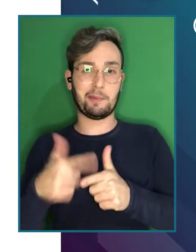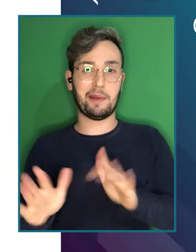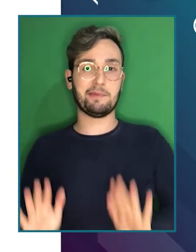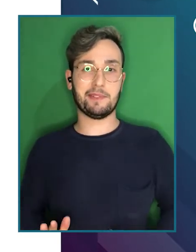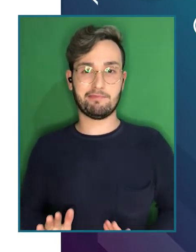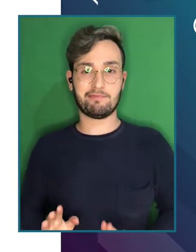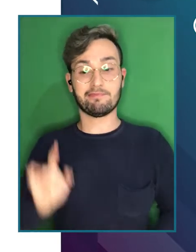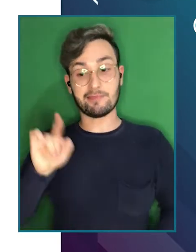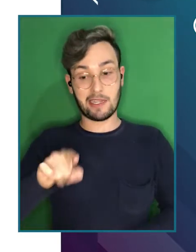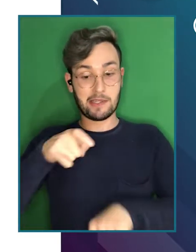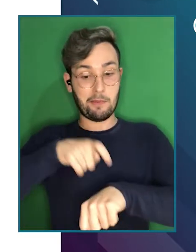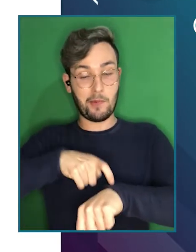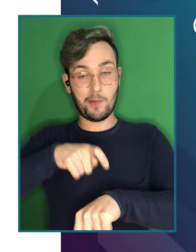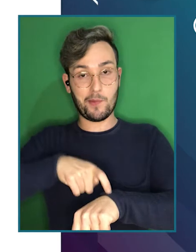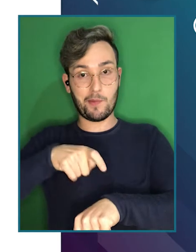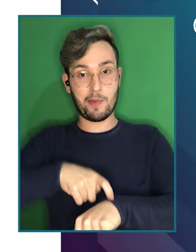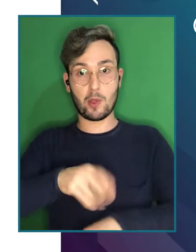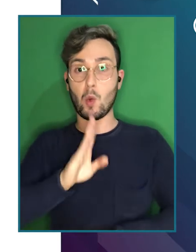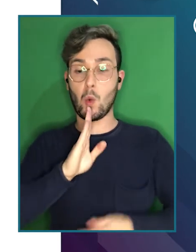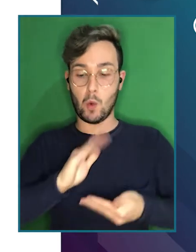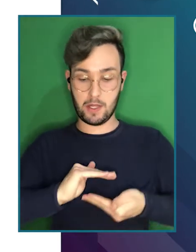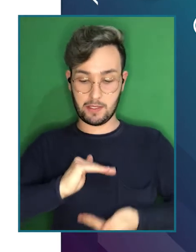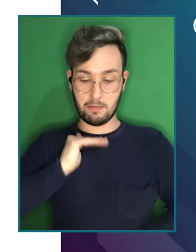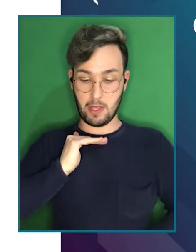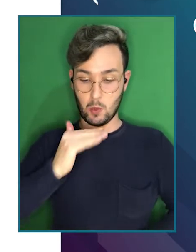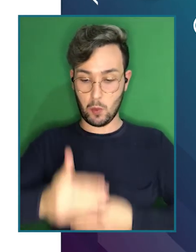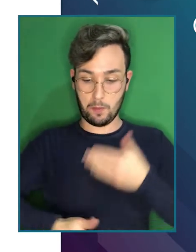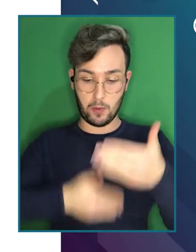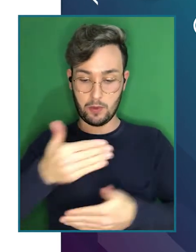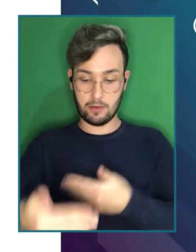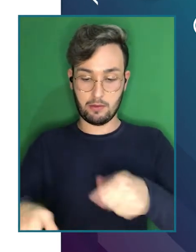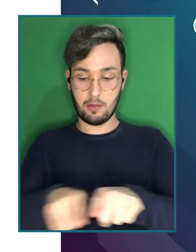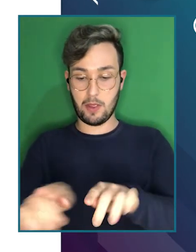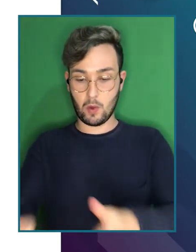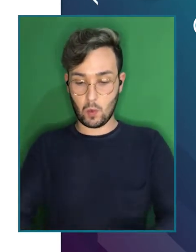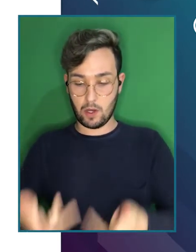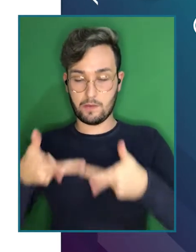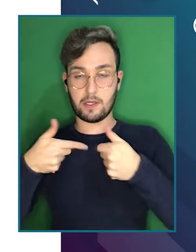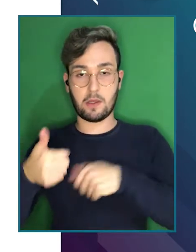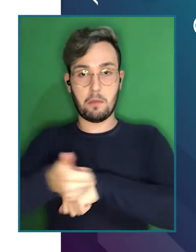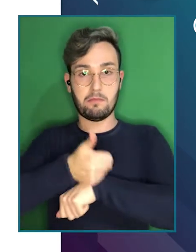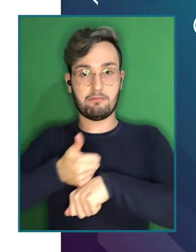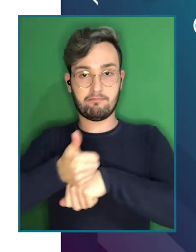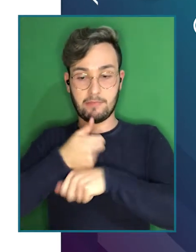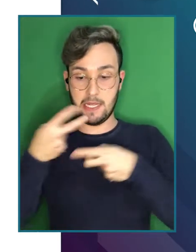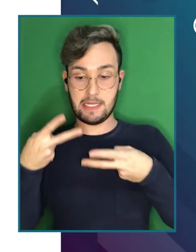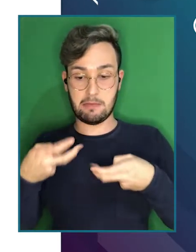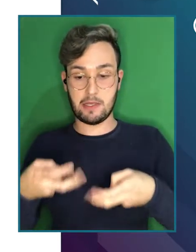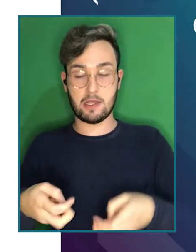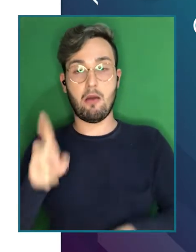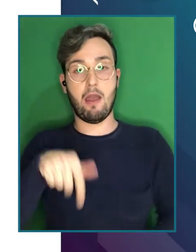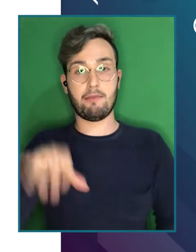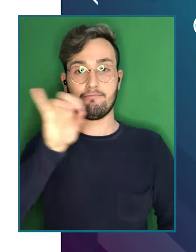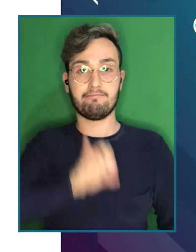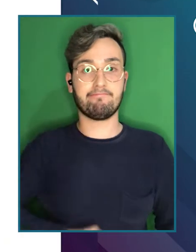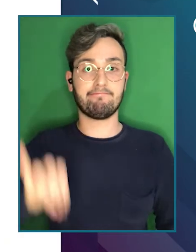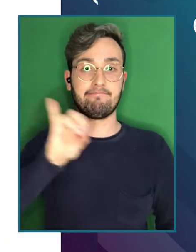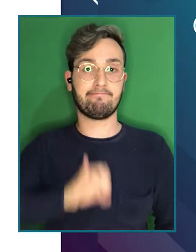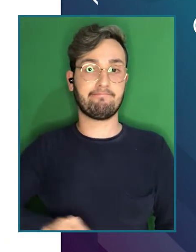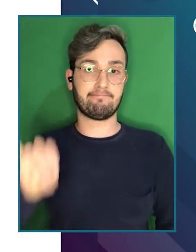problema. Nesses momentos, o conhecimento do processo e a qualificação dos profissionais de inspeção